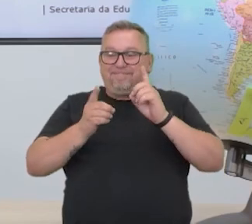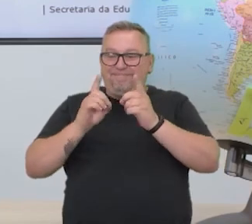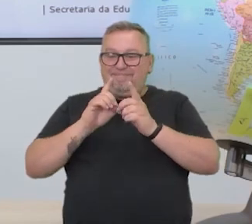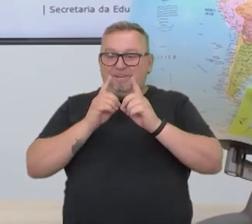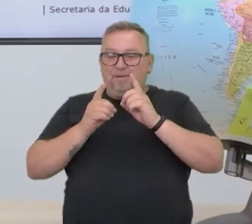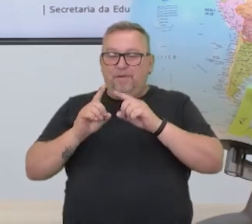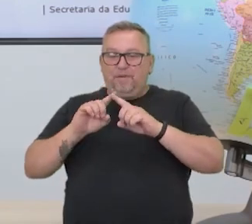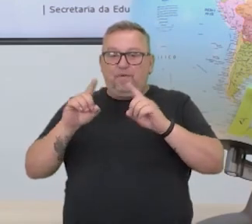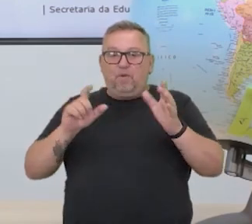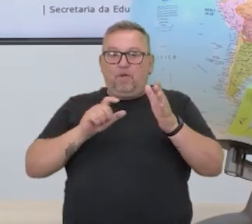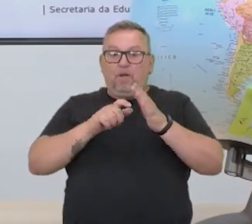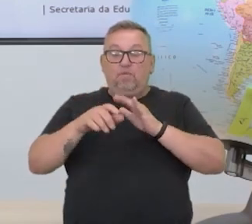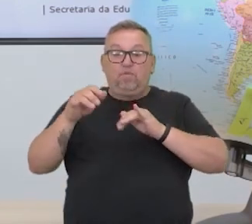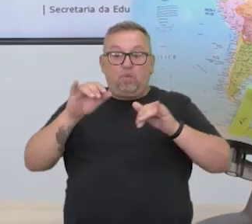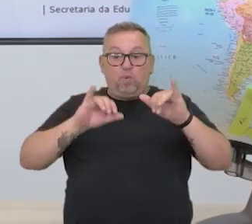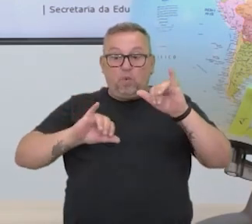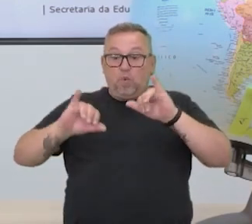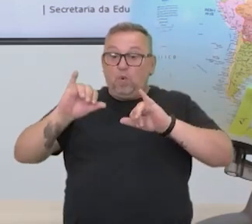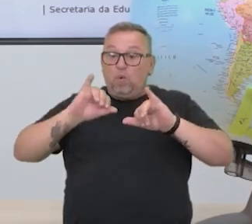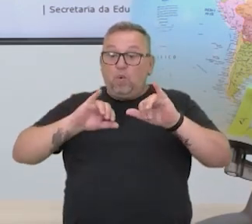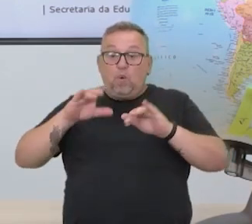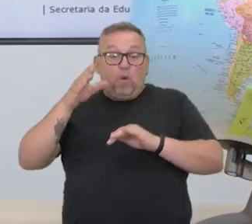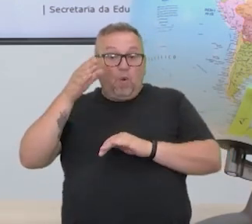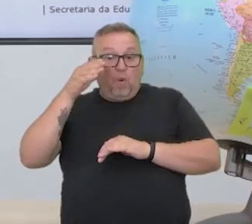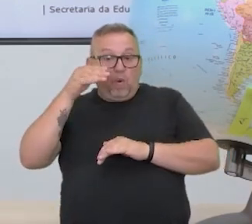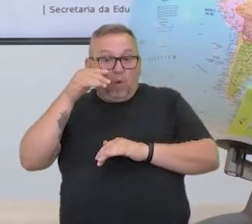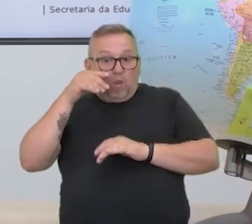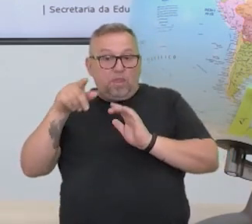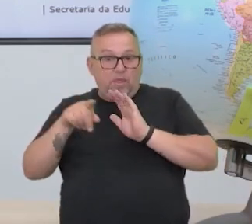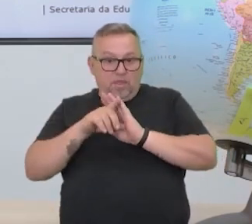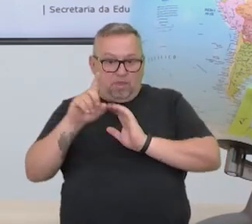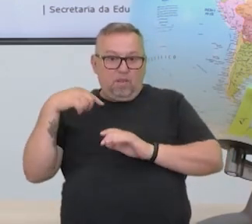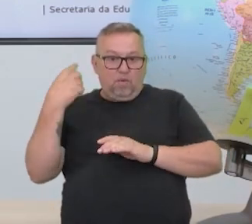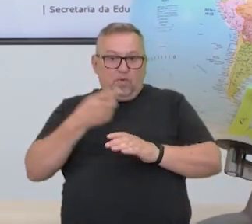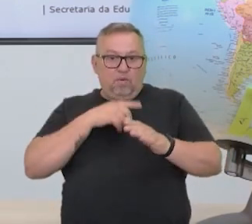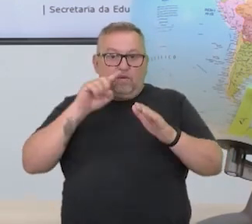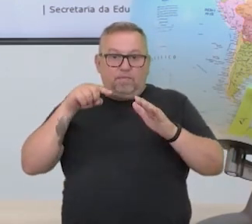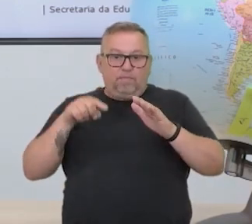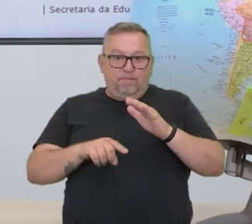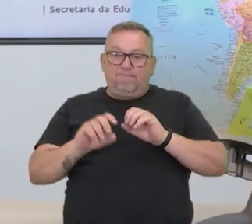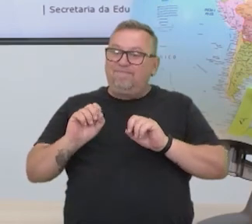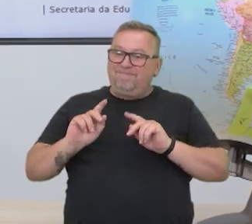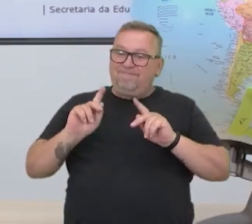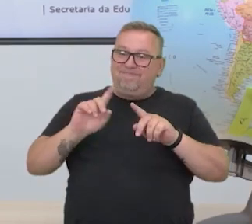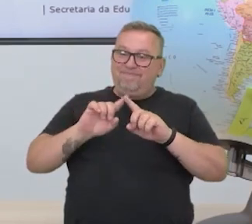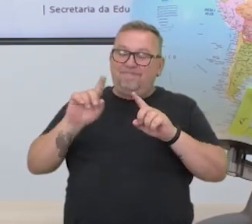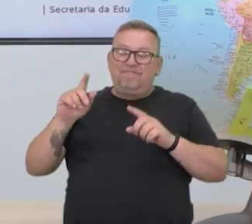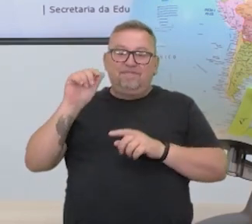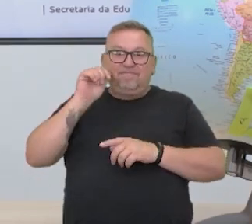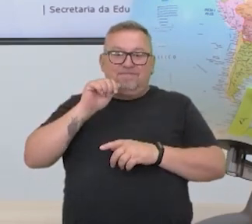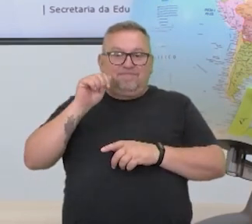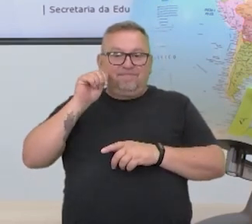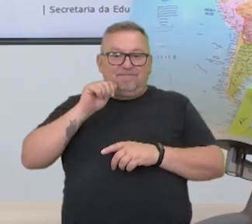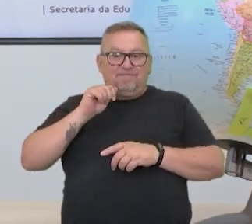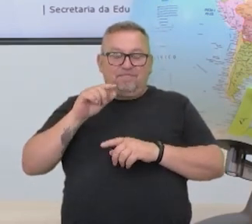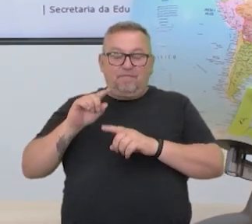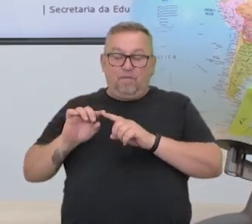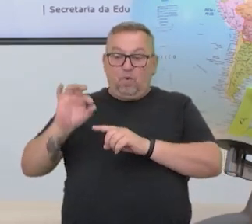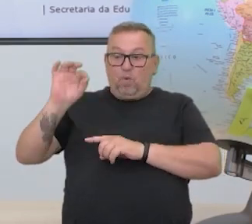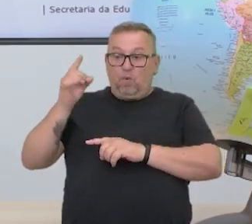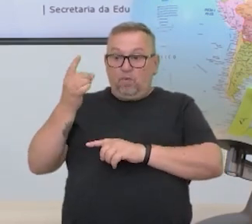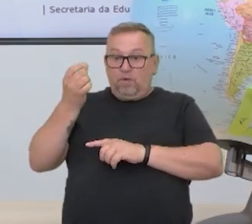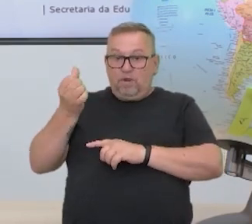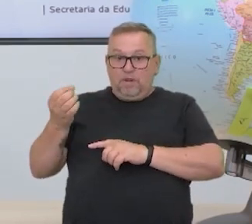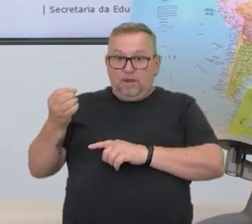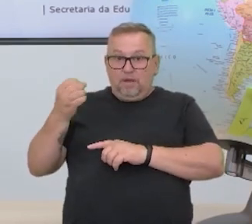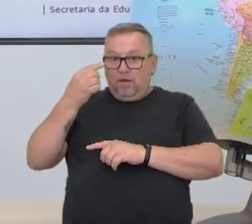a conceitos da química e curiosidades aí dentro do nosso aprofundamento, tá certo? Eu sou uma mulher de 1,60 m, de